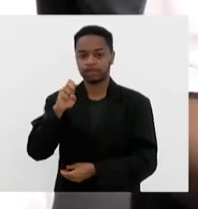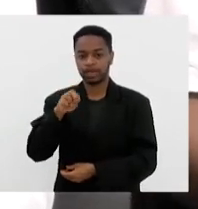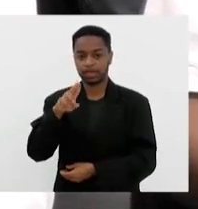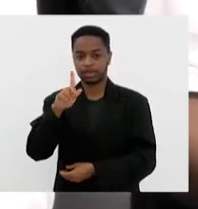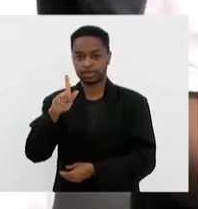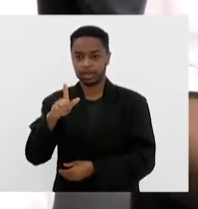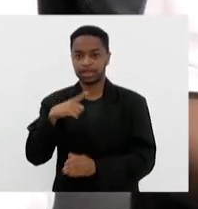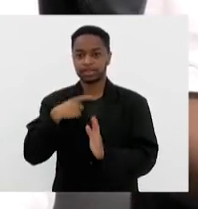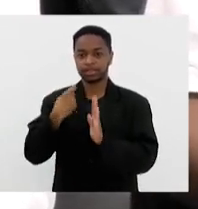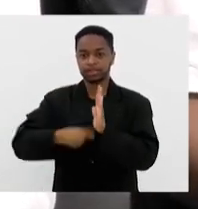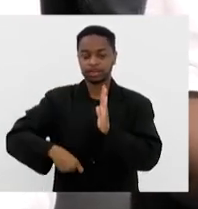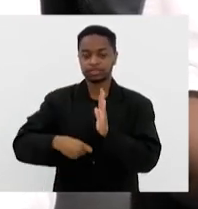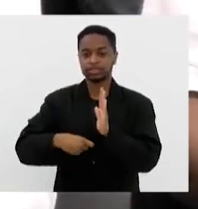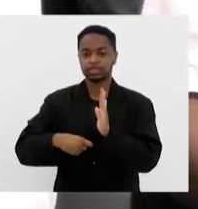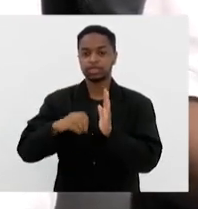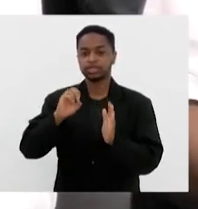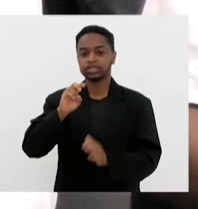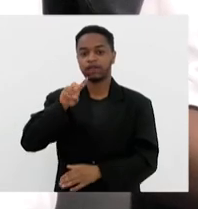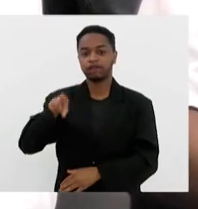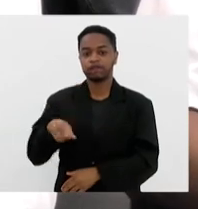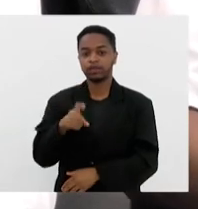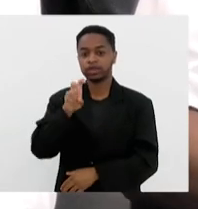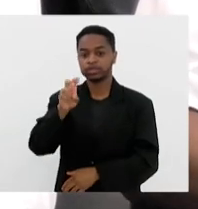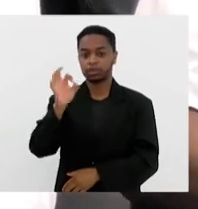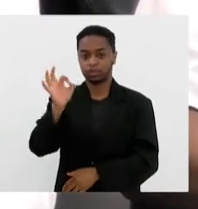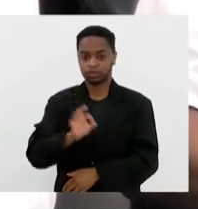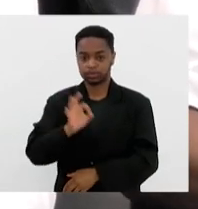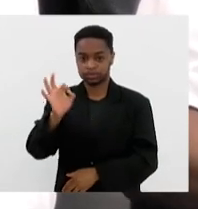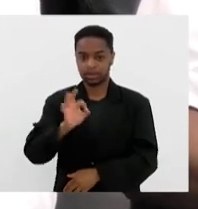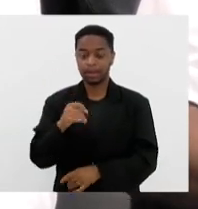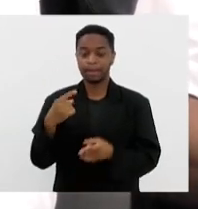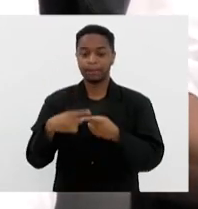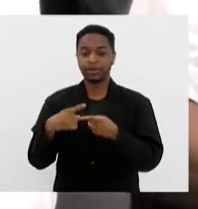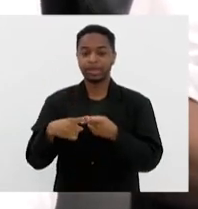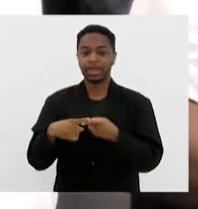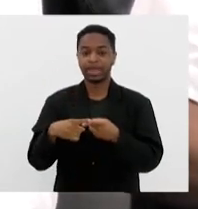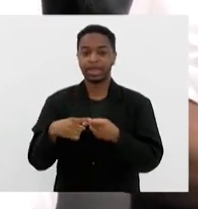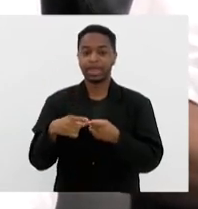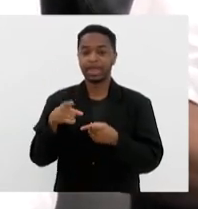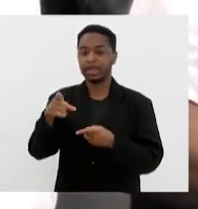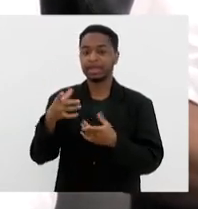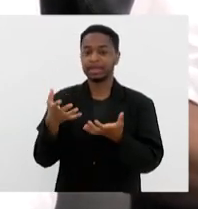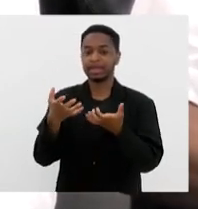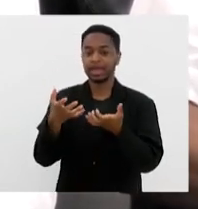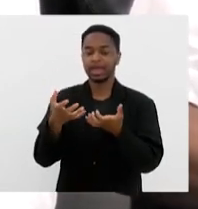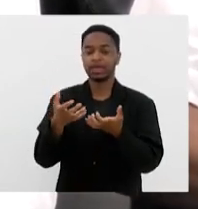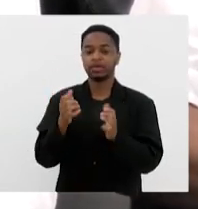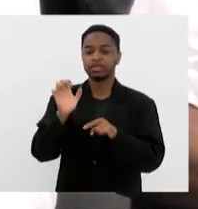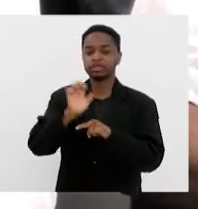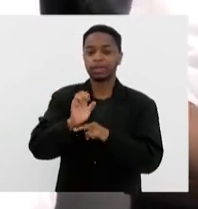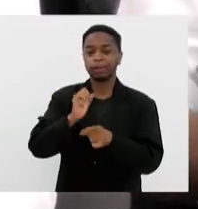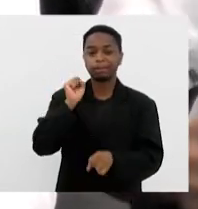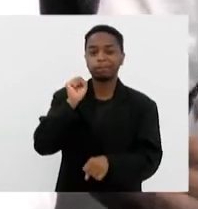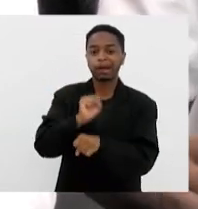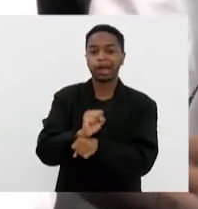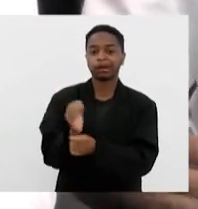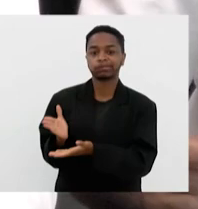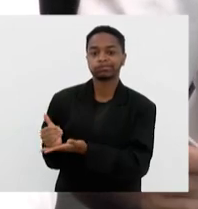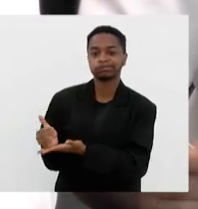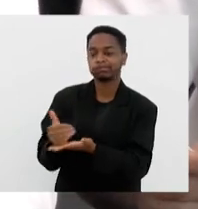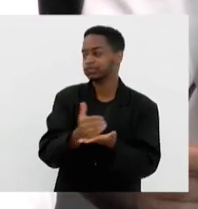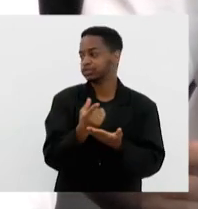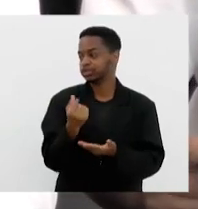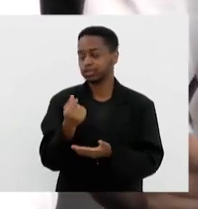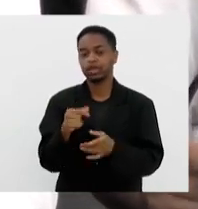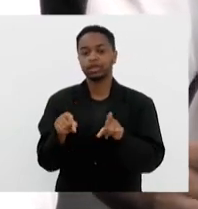0,5% sobre tudo aquilo que ele determina que o Estado deixe de arrecadar e que fique às suas expensas o valor